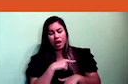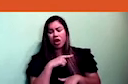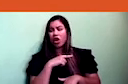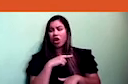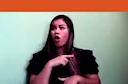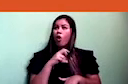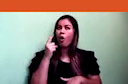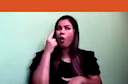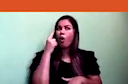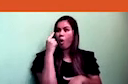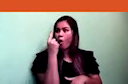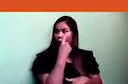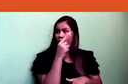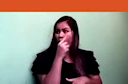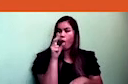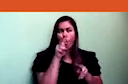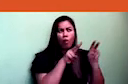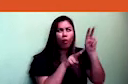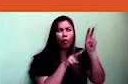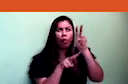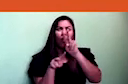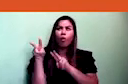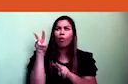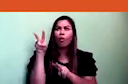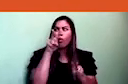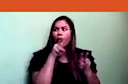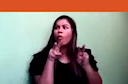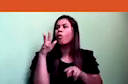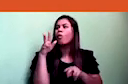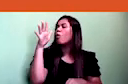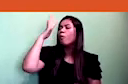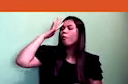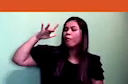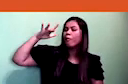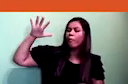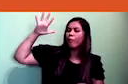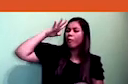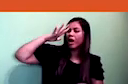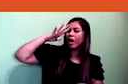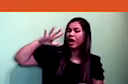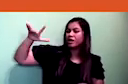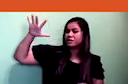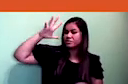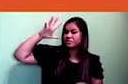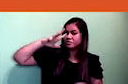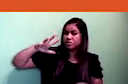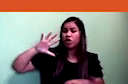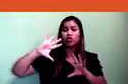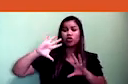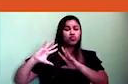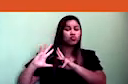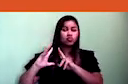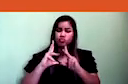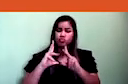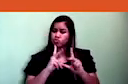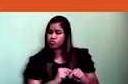olhando e pensando a respeito daquilo que você está vivendo. Isso pode sim gerar